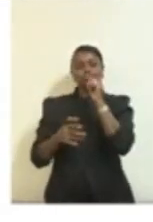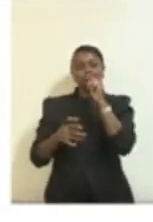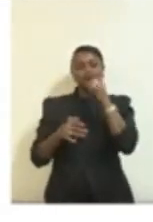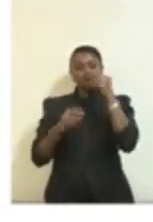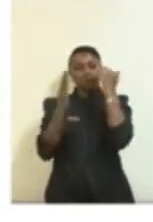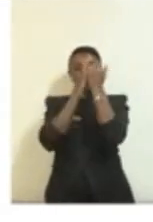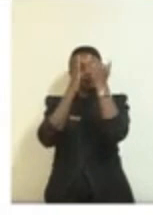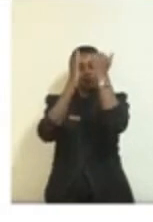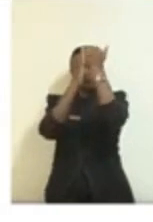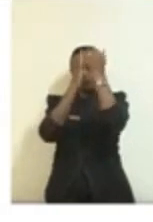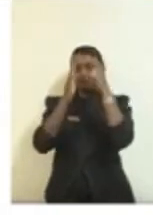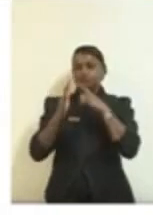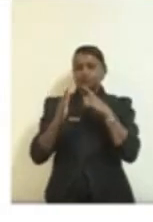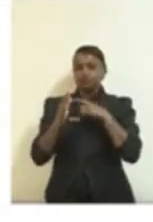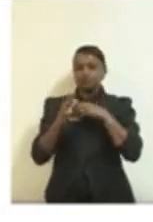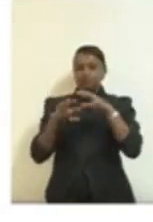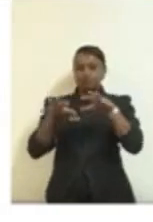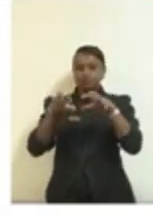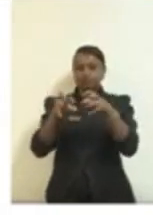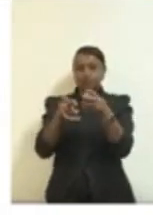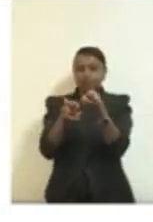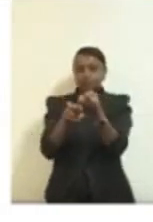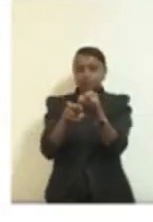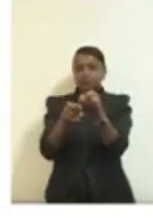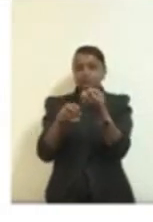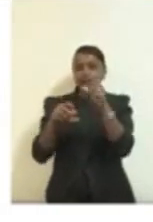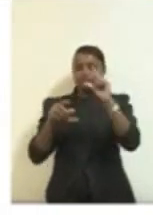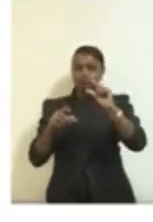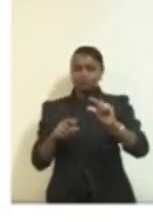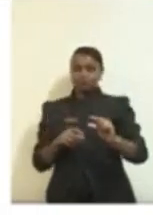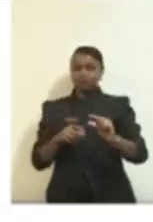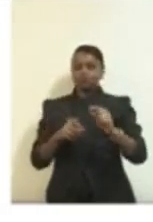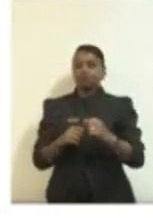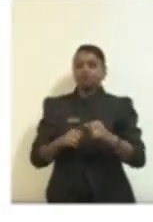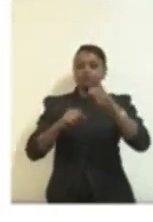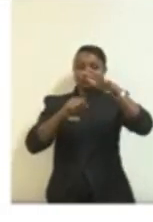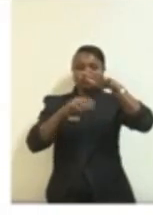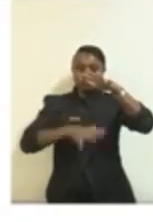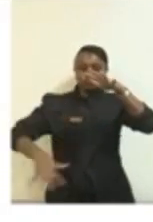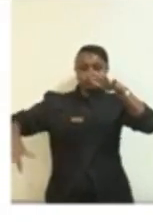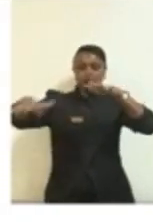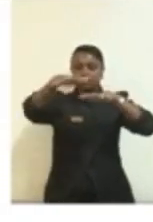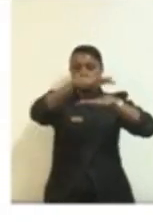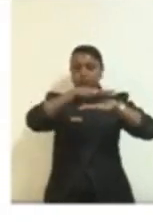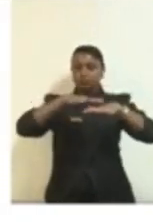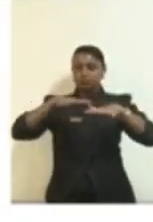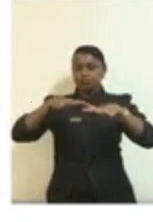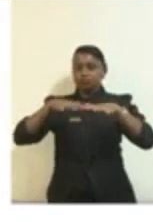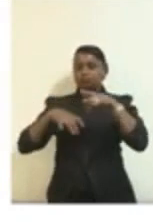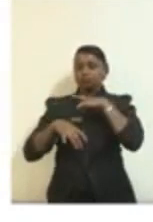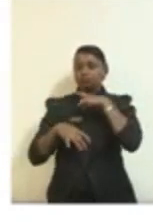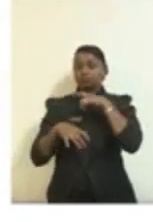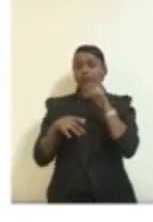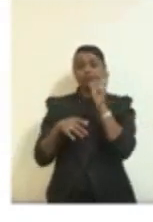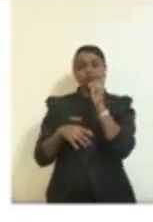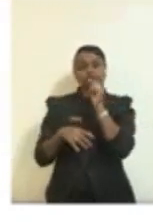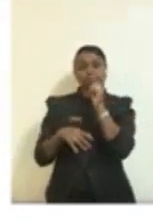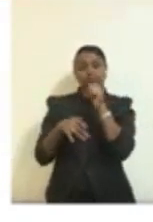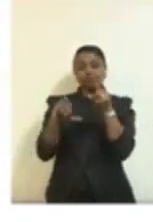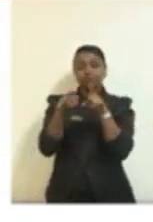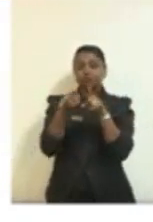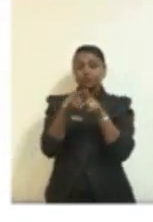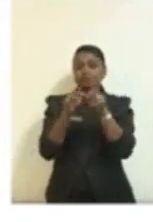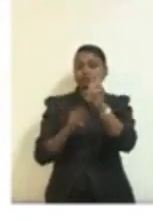processos. Também não acho que para quando se pensa da Mata Atlântica é interessante esse dado. Depois temos a questão da água, né?